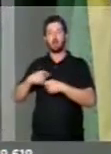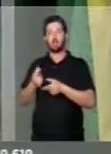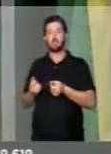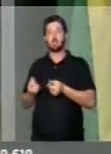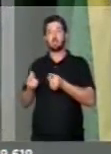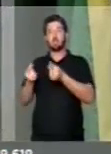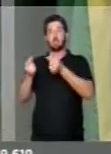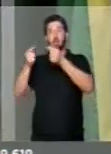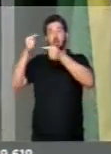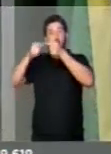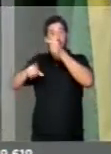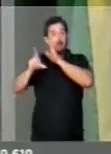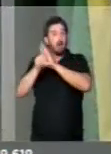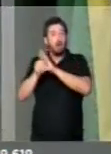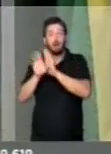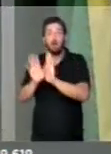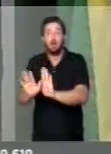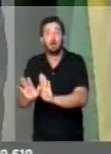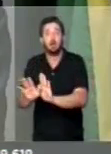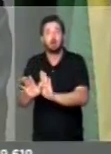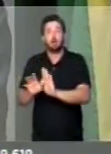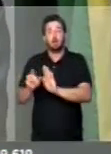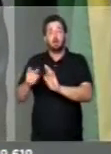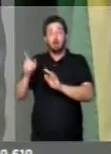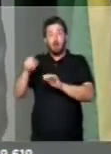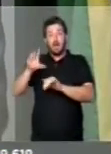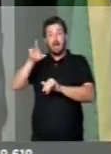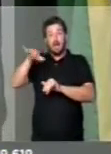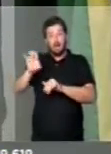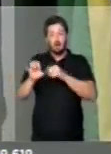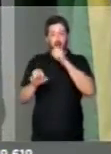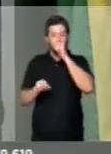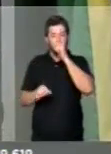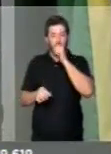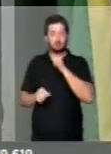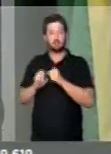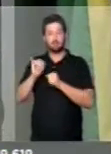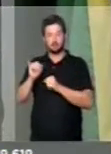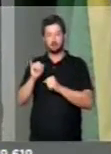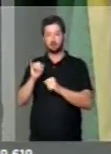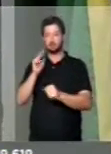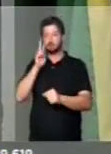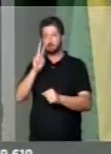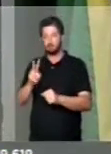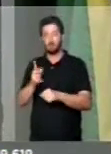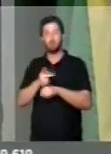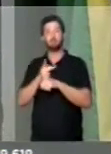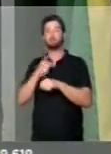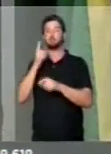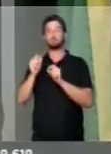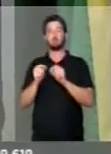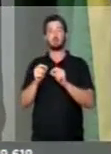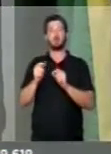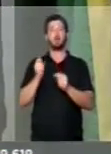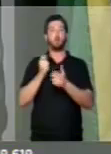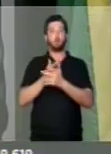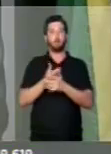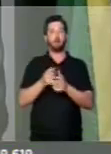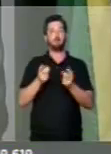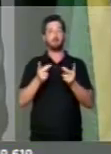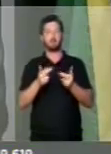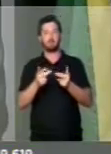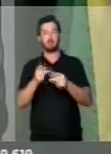enriquecendo ilicitamente com o fruto do crime. Ao descrever, procura dizer: adquirir,